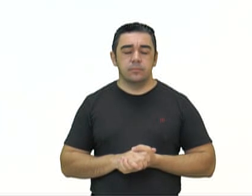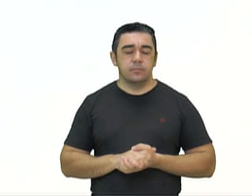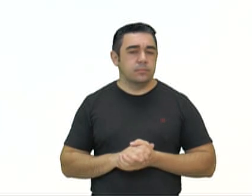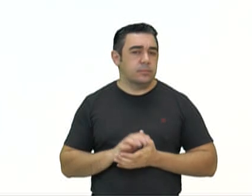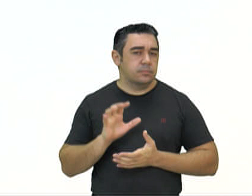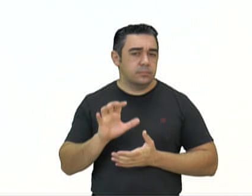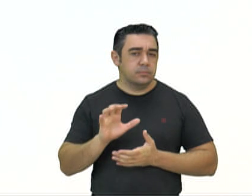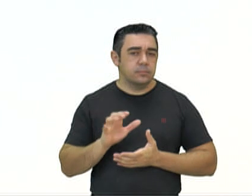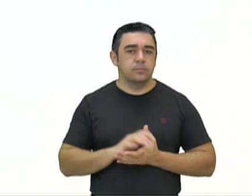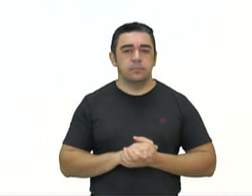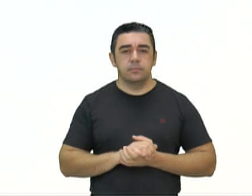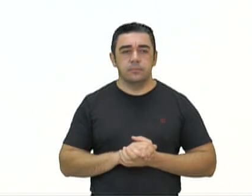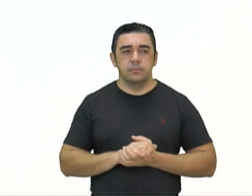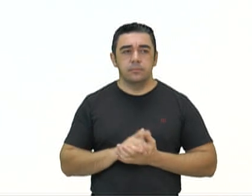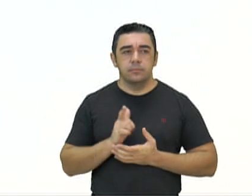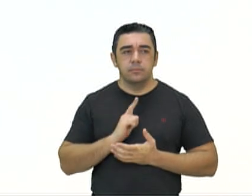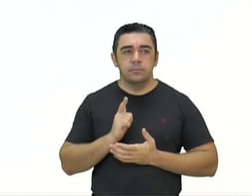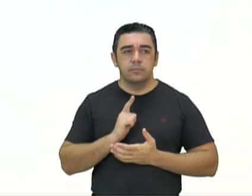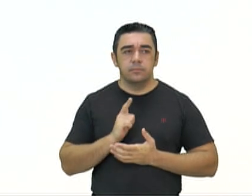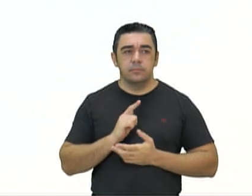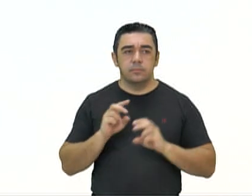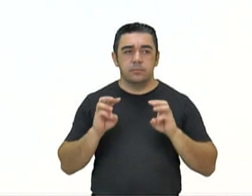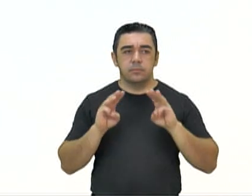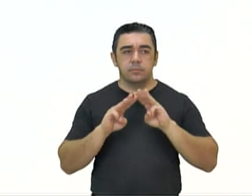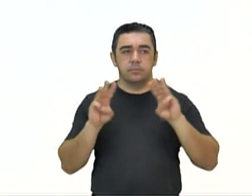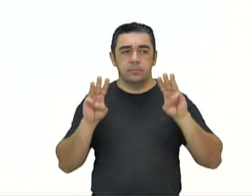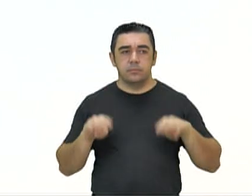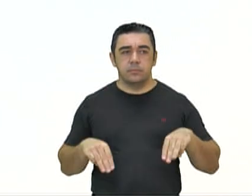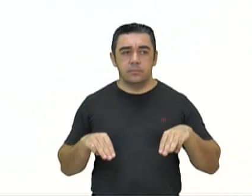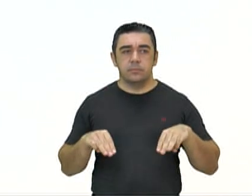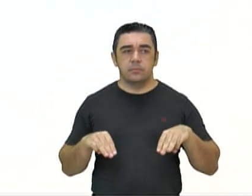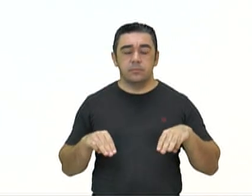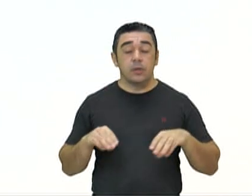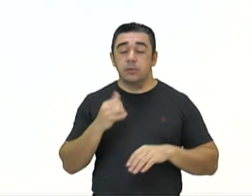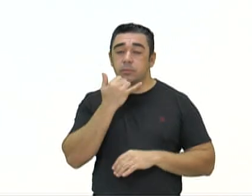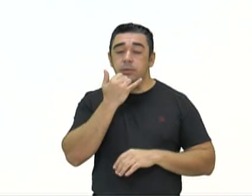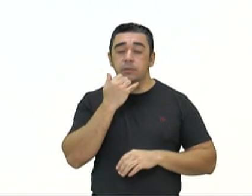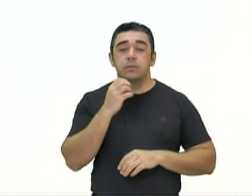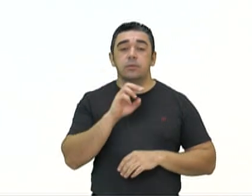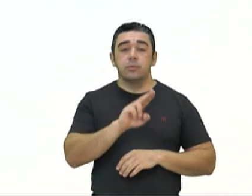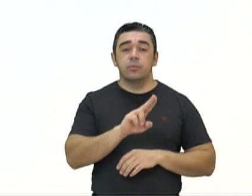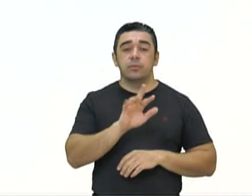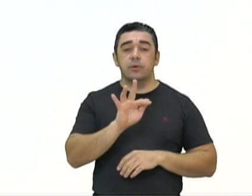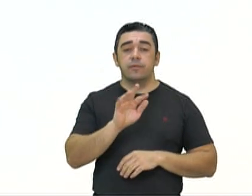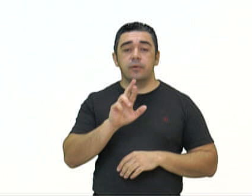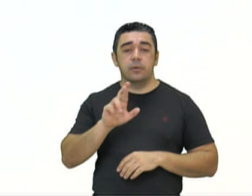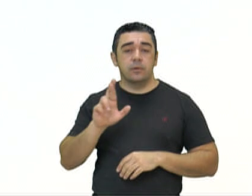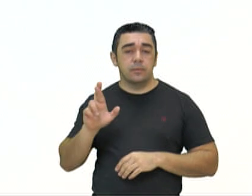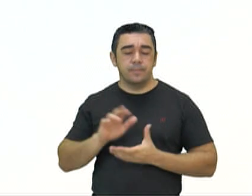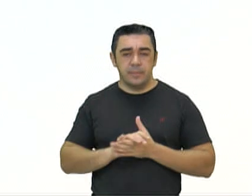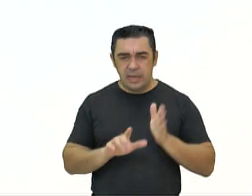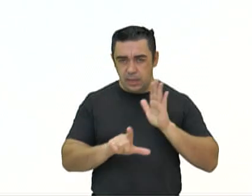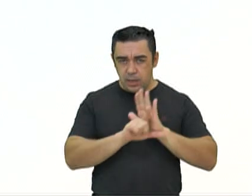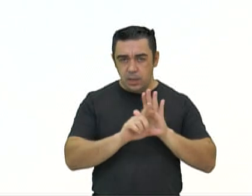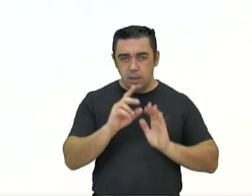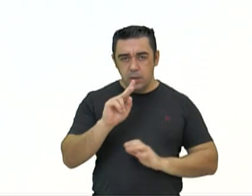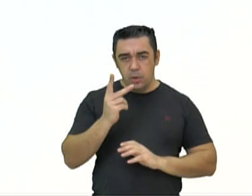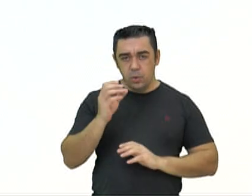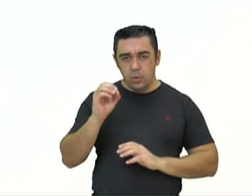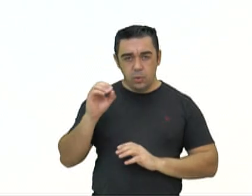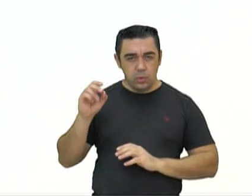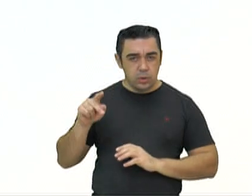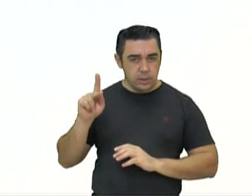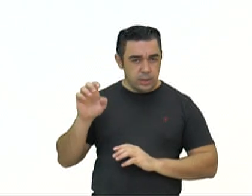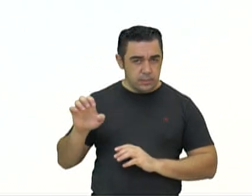Seguinte, nossa Federal de Roraima diz o seguinte, a lei de Hooke afirma que a deformação de uma